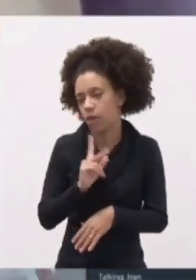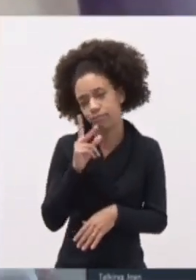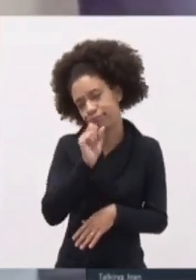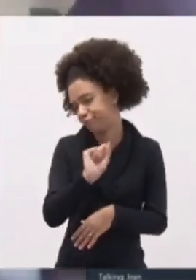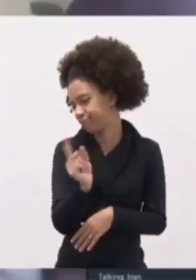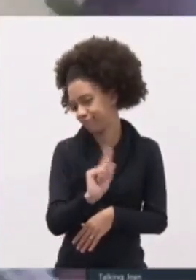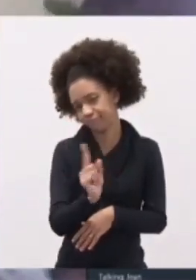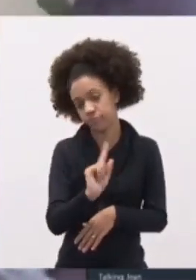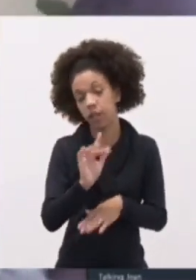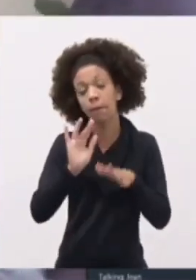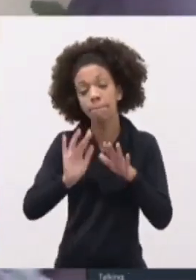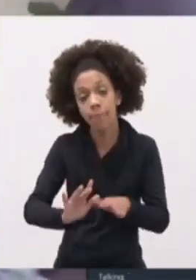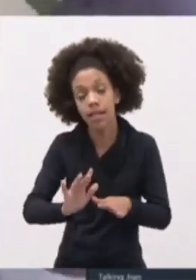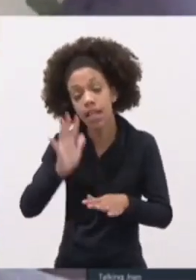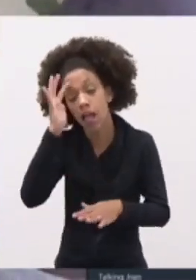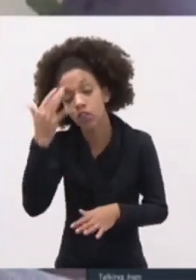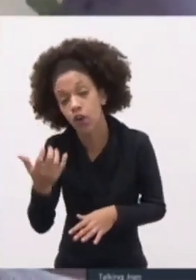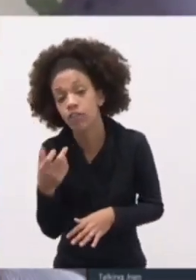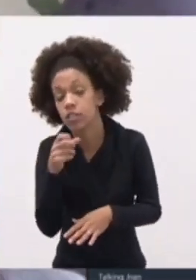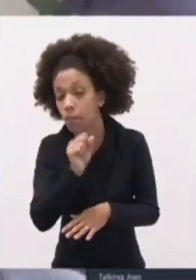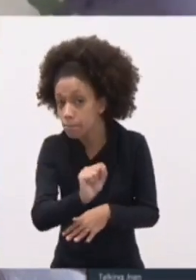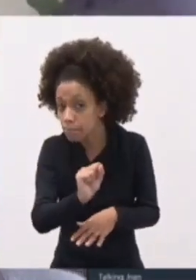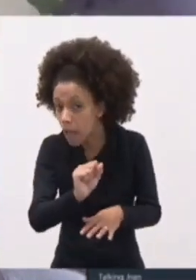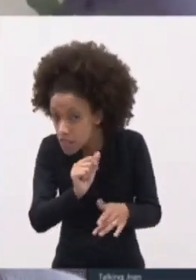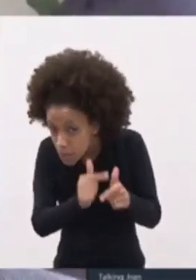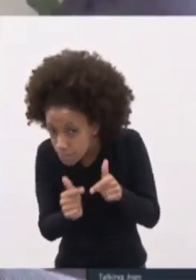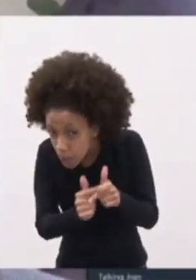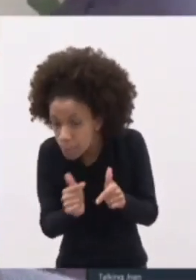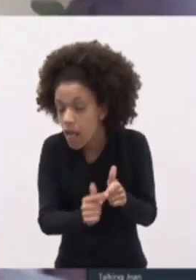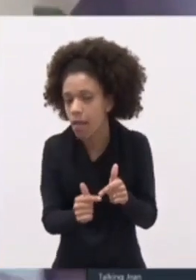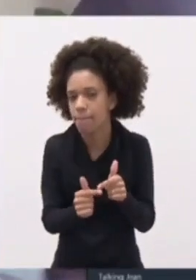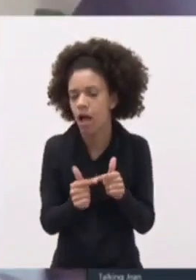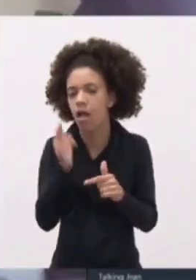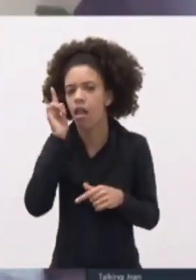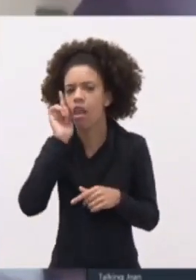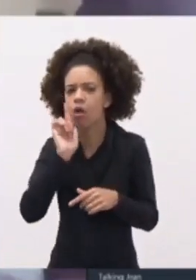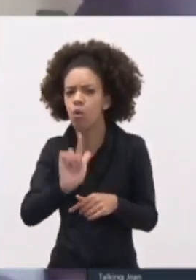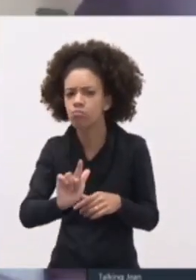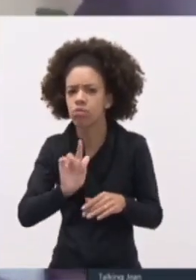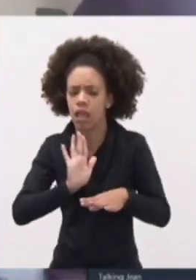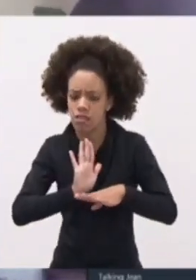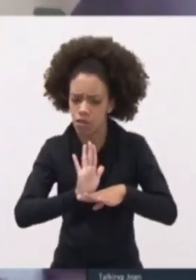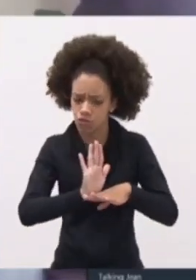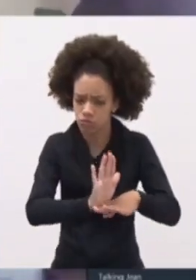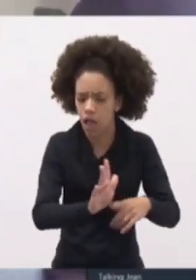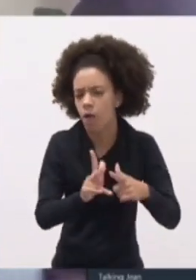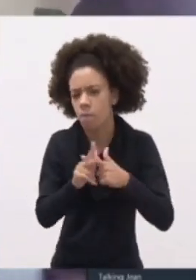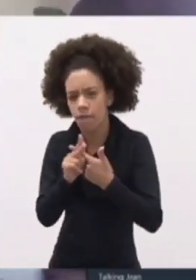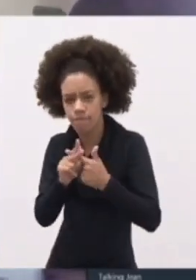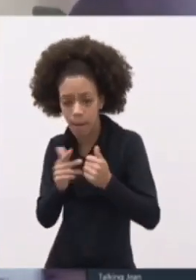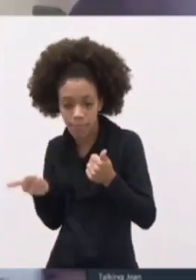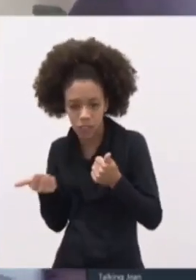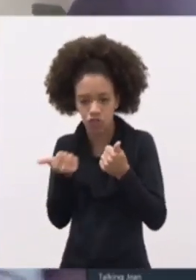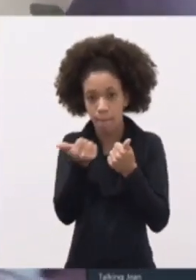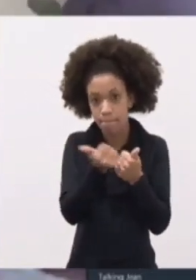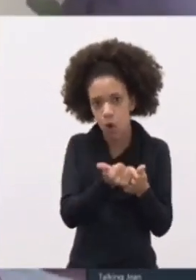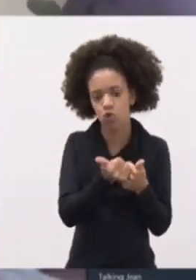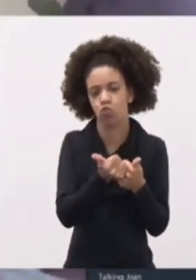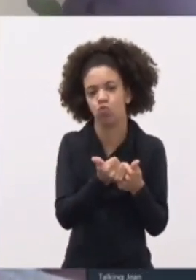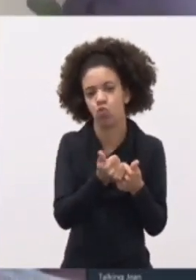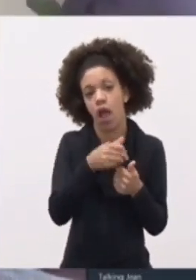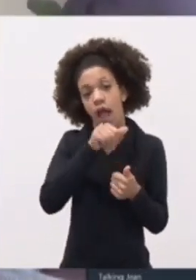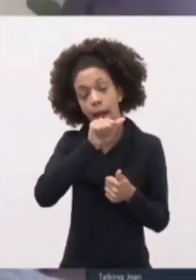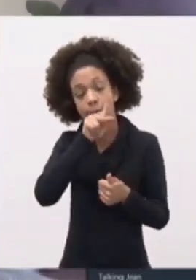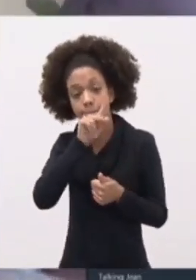quem resolve esse problema, ela consegue ajudar a resolver esse problema como uma ferramenta ao professor, né? Então,